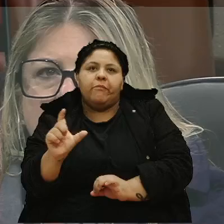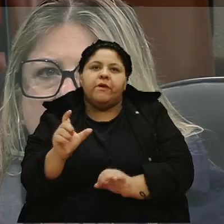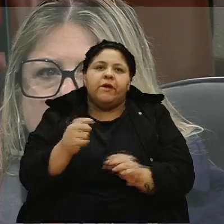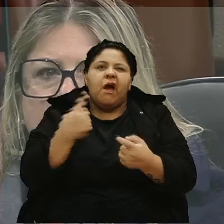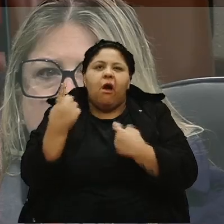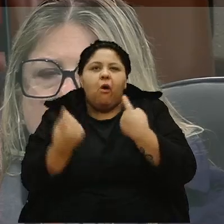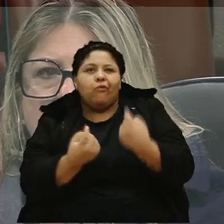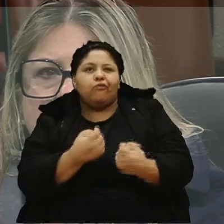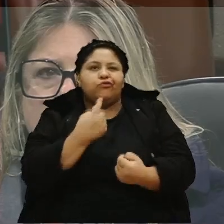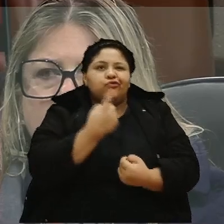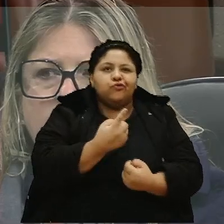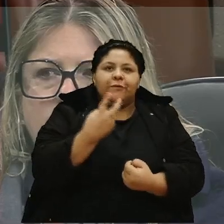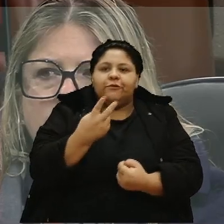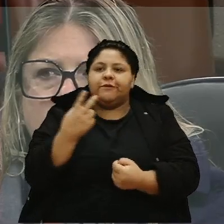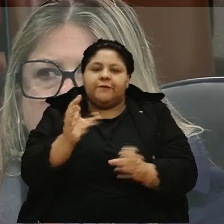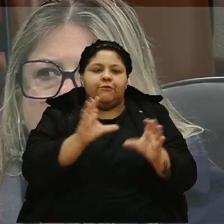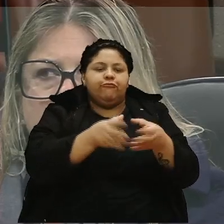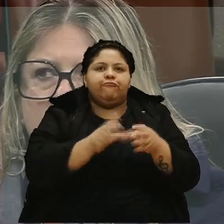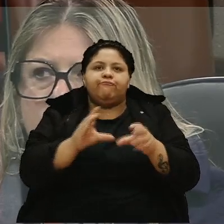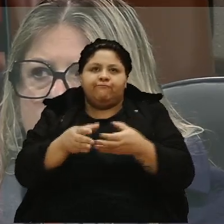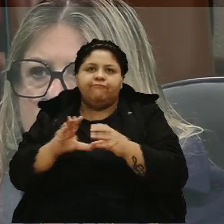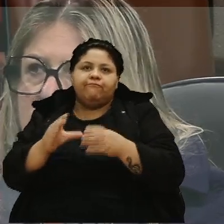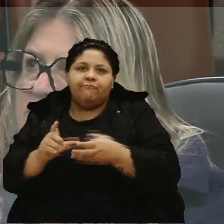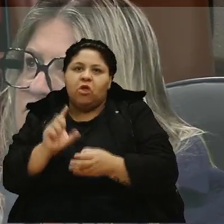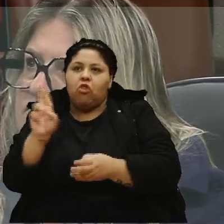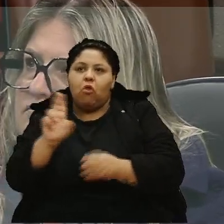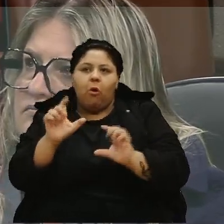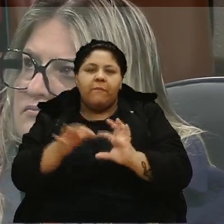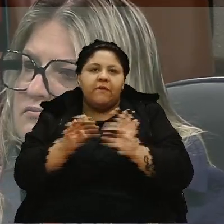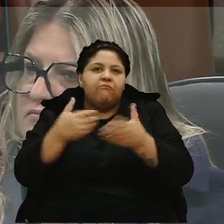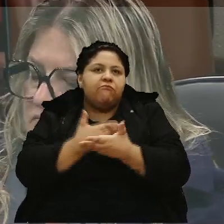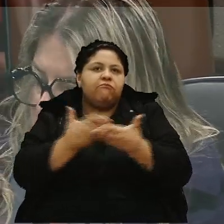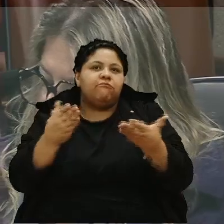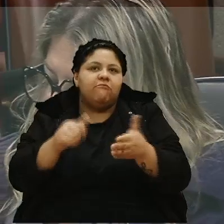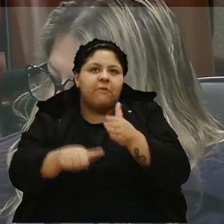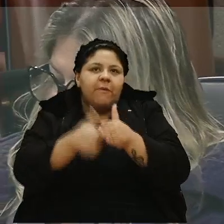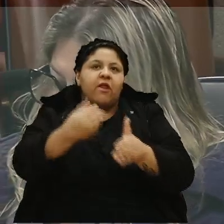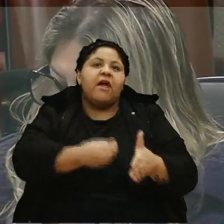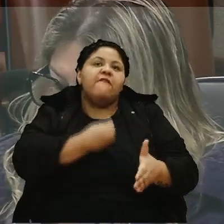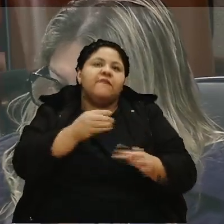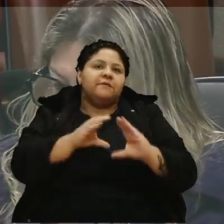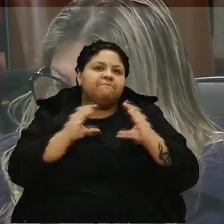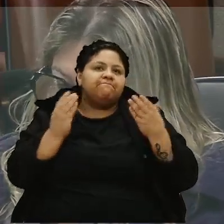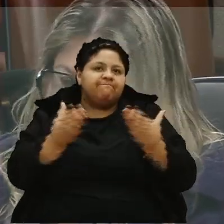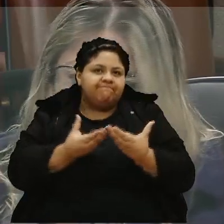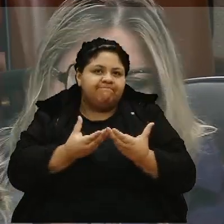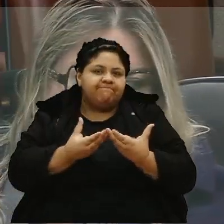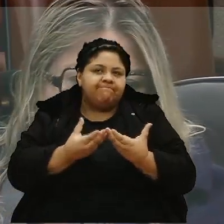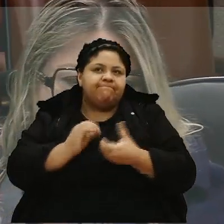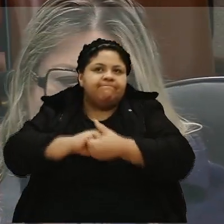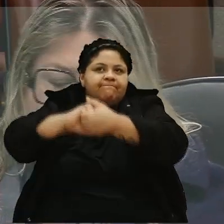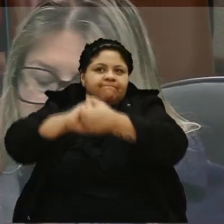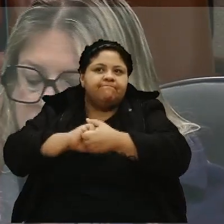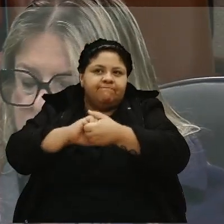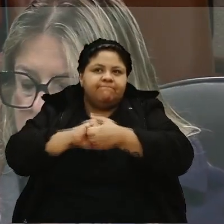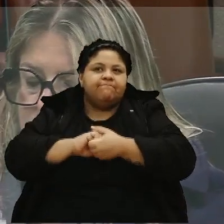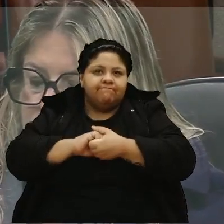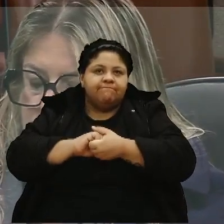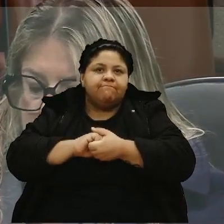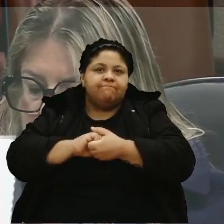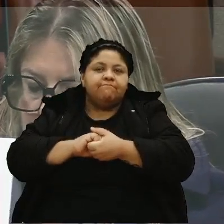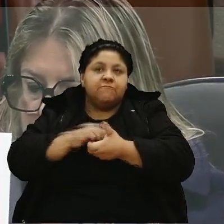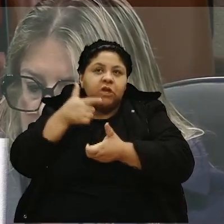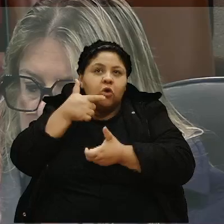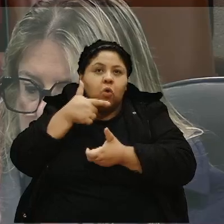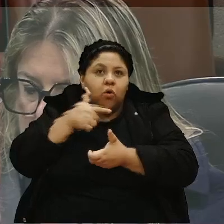chapas, colocaram o seu nome à disposição, né, para melhorar a vida comunitária. E saudar todos aqueles que se elegeram,